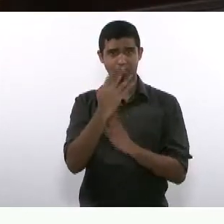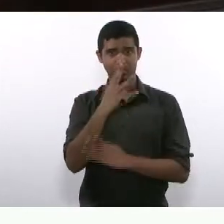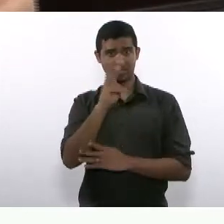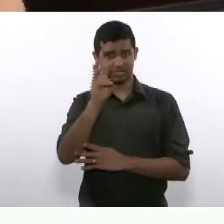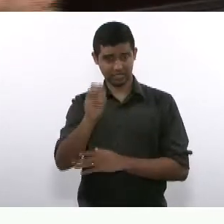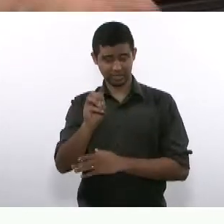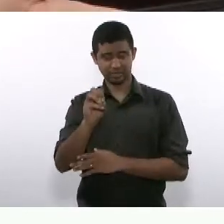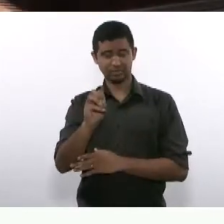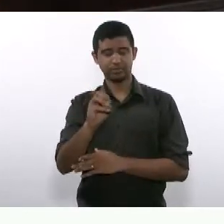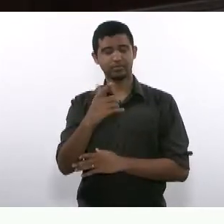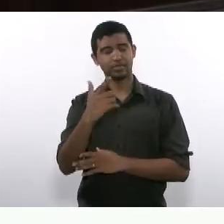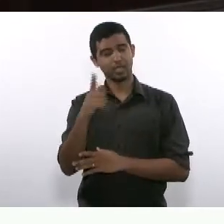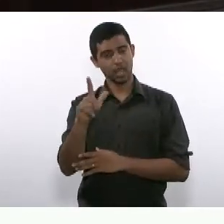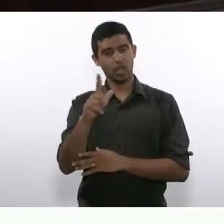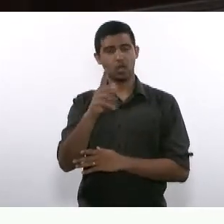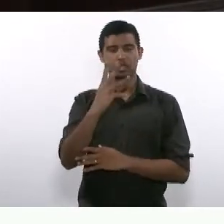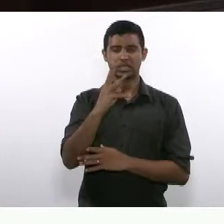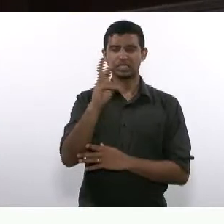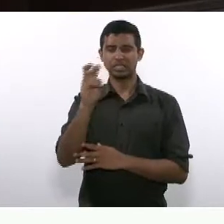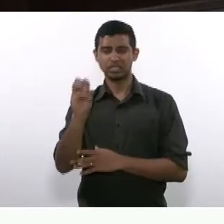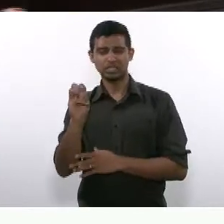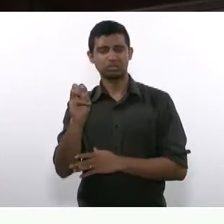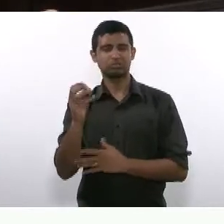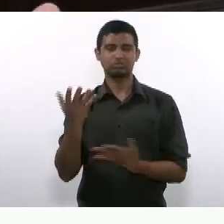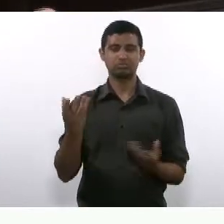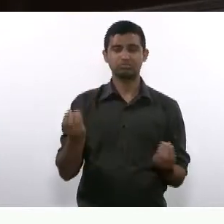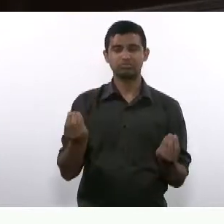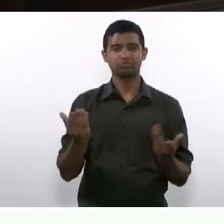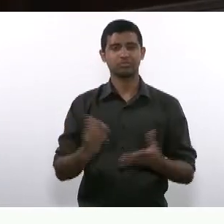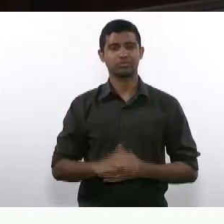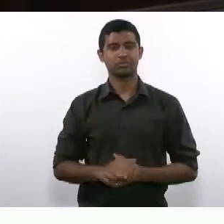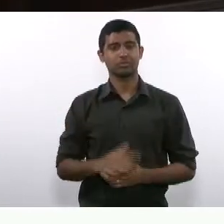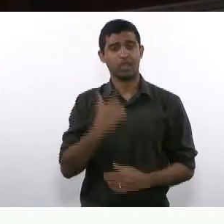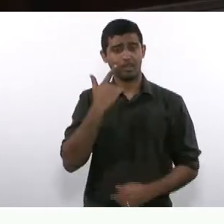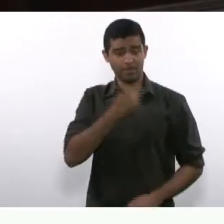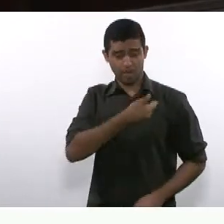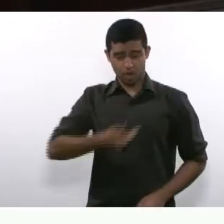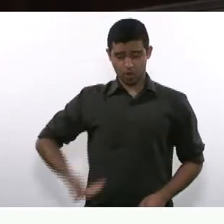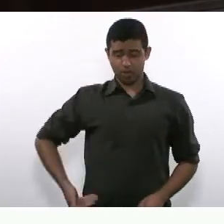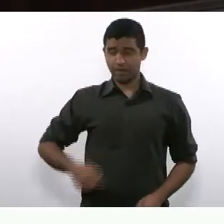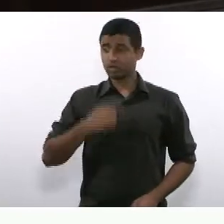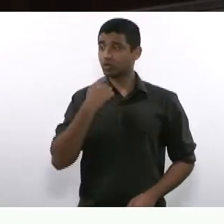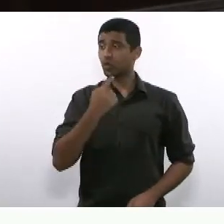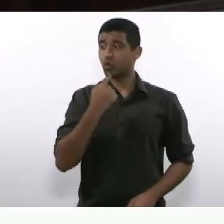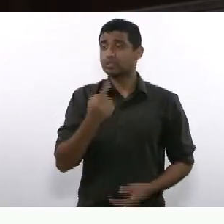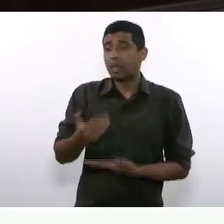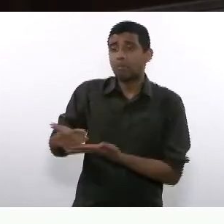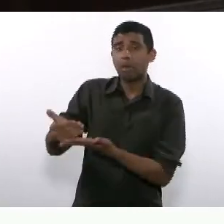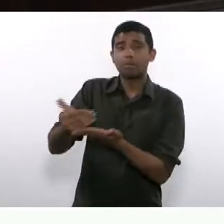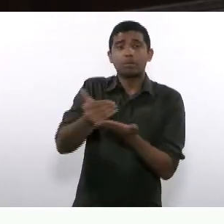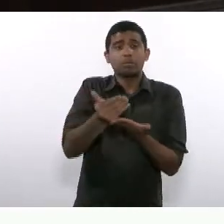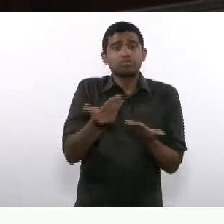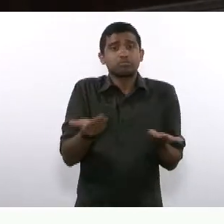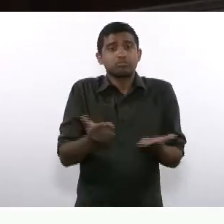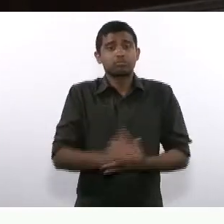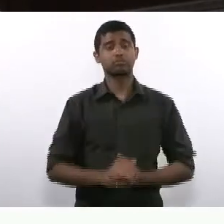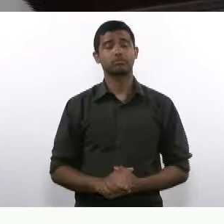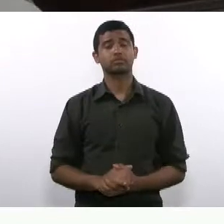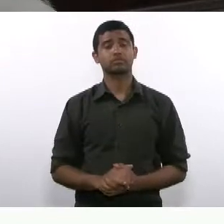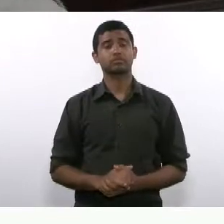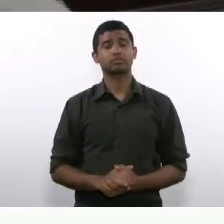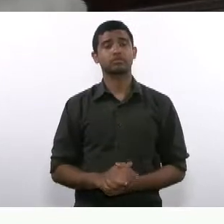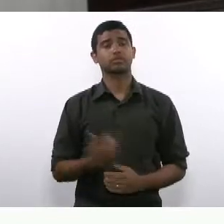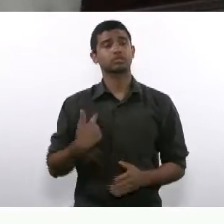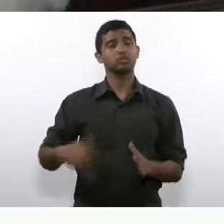300 e 450. Se o governo que não tem competência para faturar, aí a gente chega